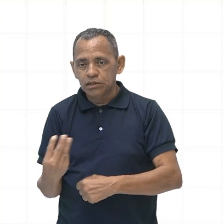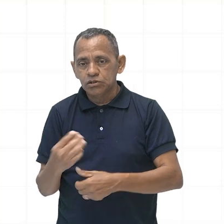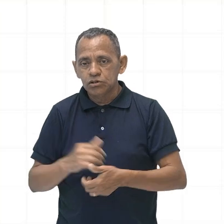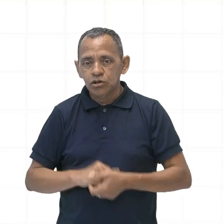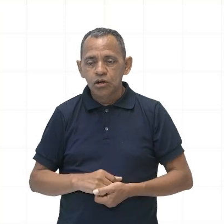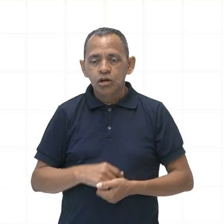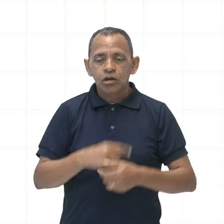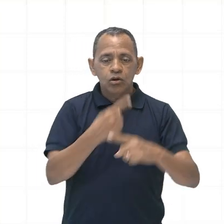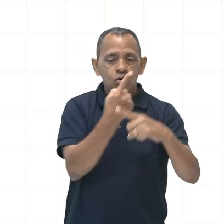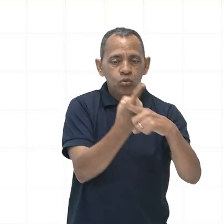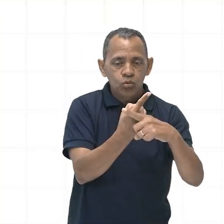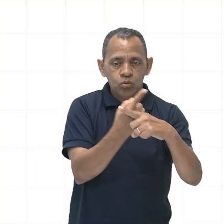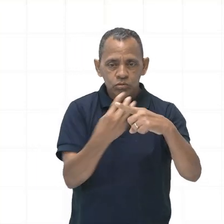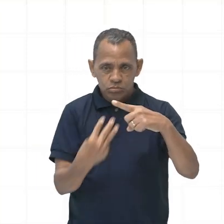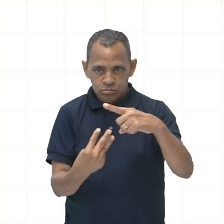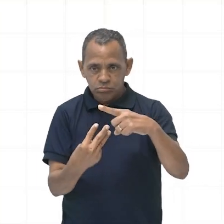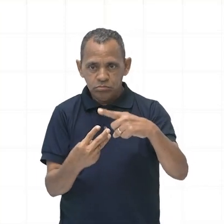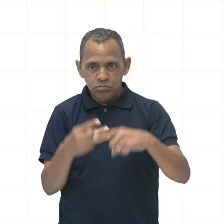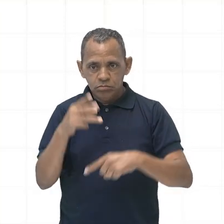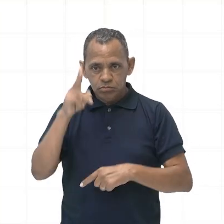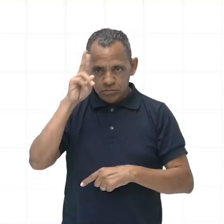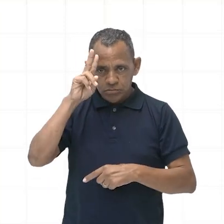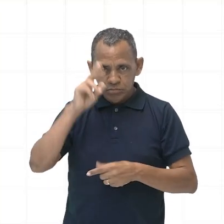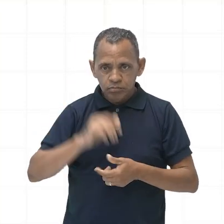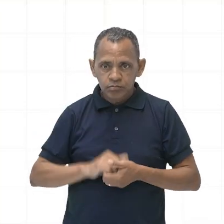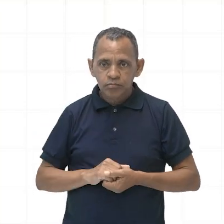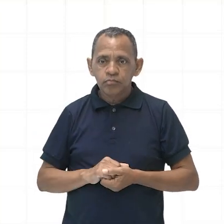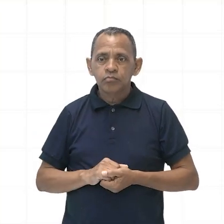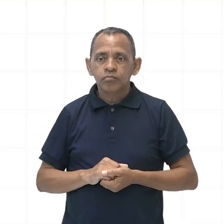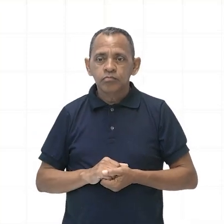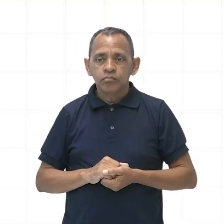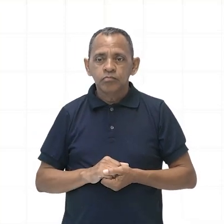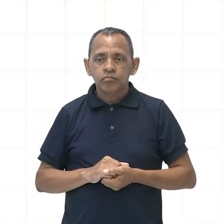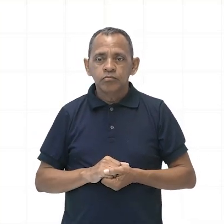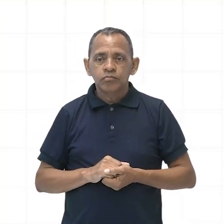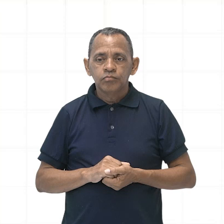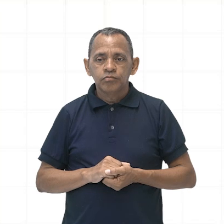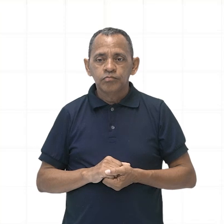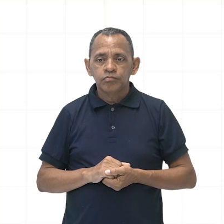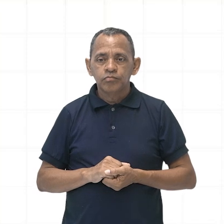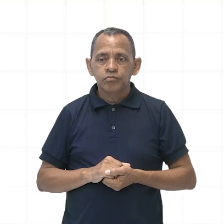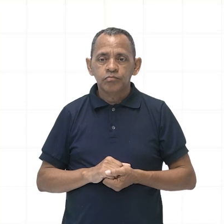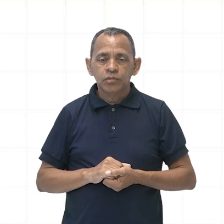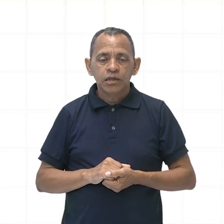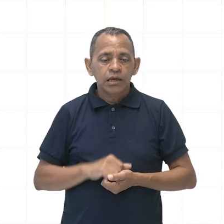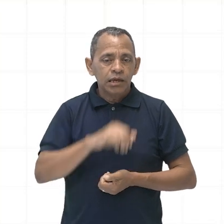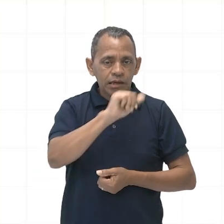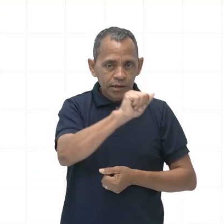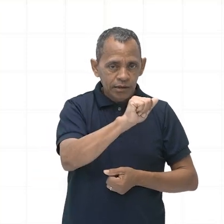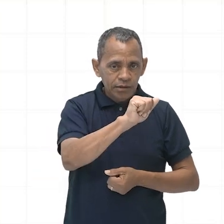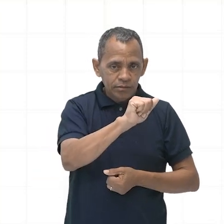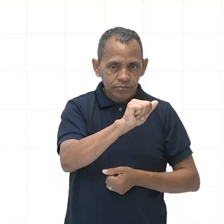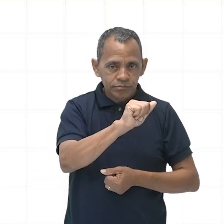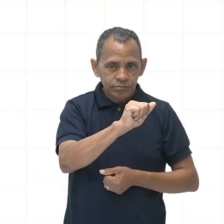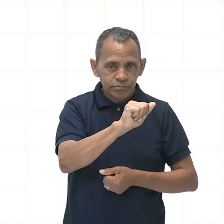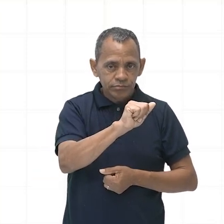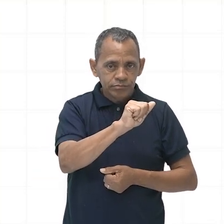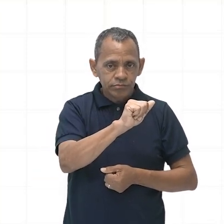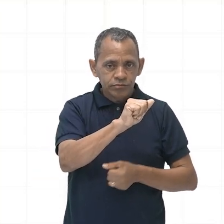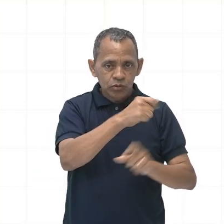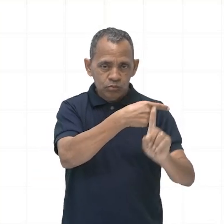A e B ocorrer é igual ao produto de A, que é